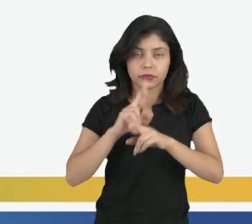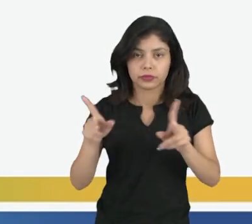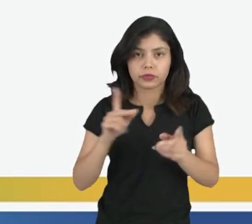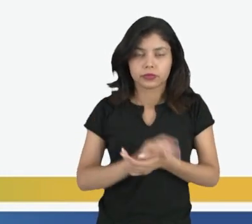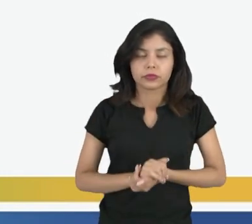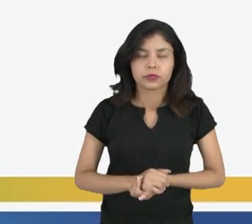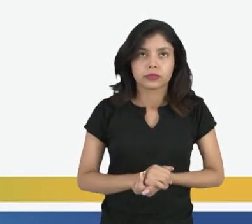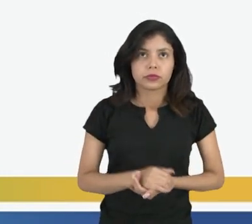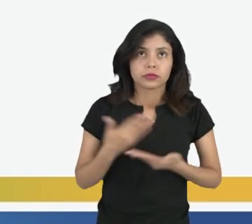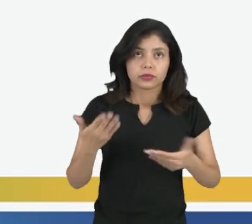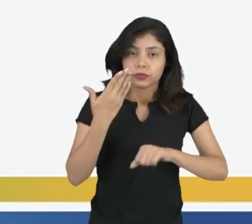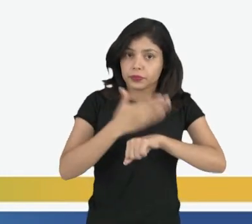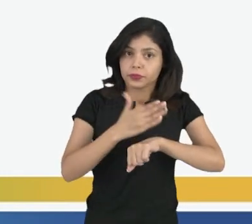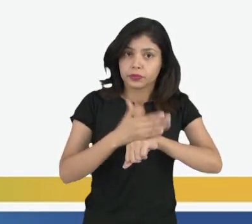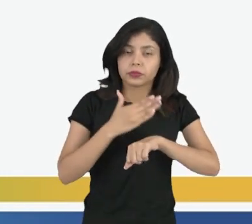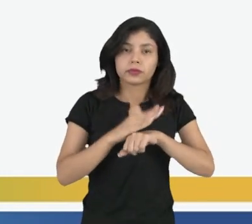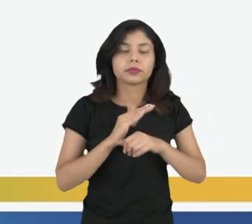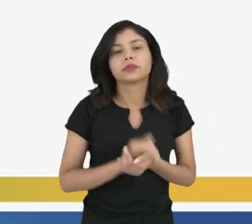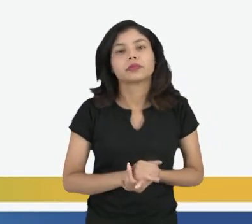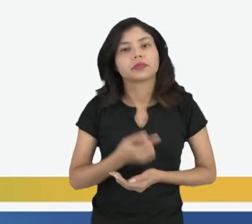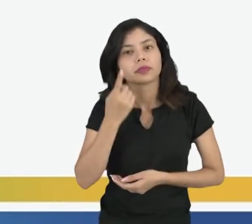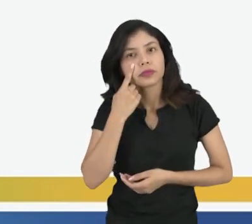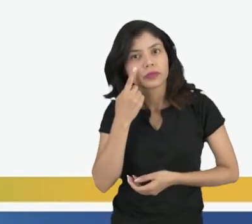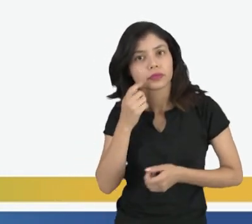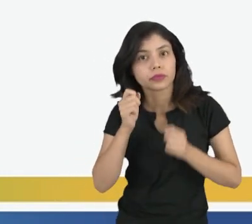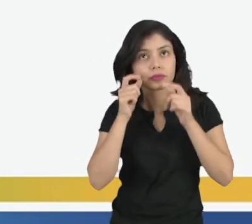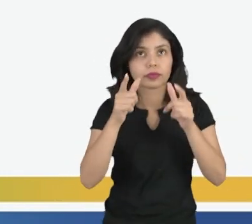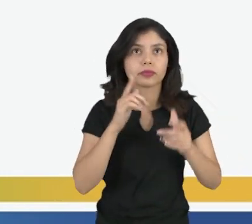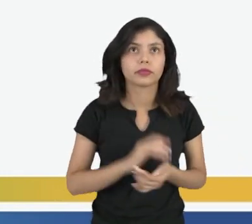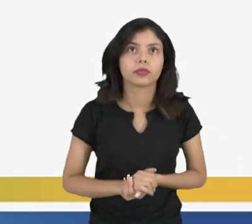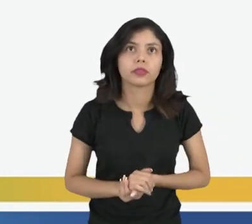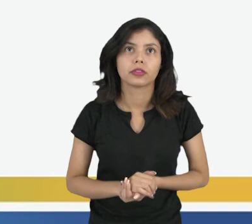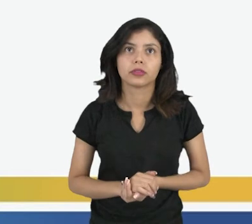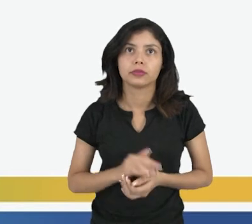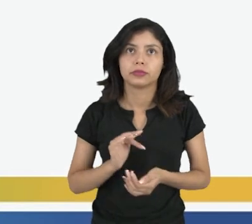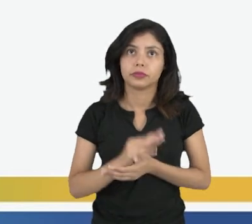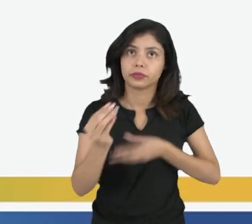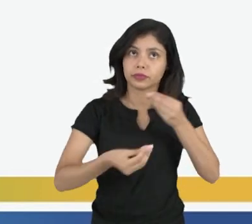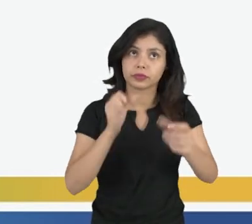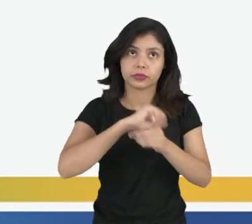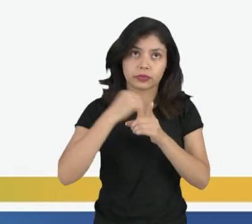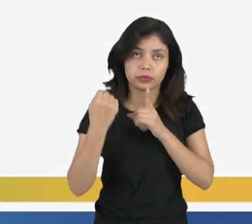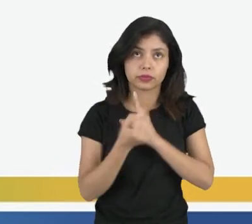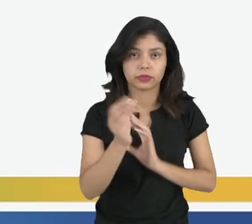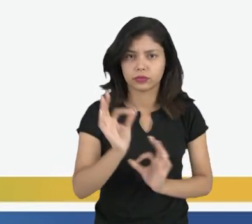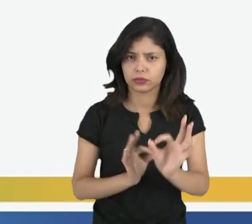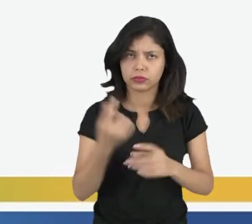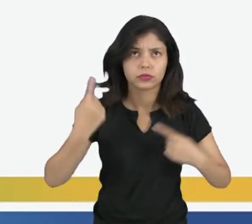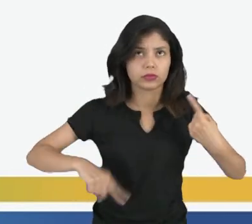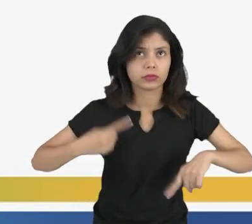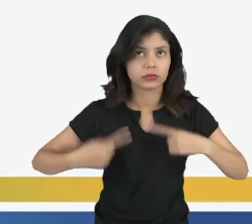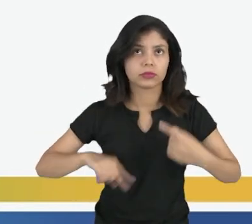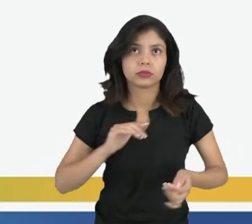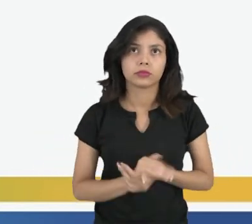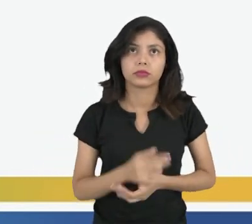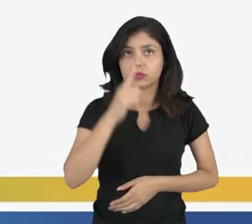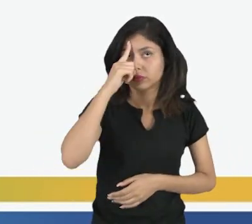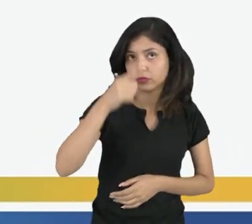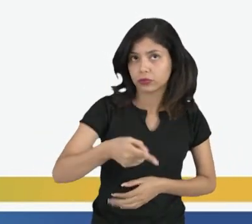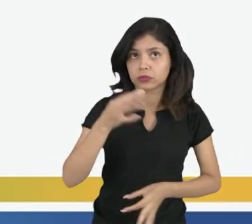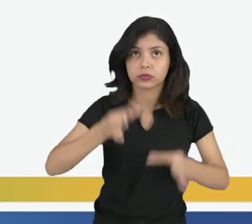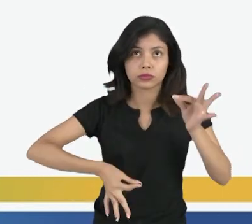essa diferença e aí vamos para o nosso existam hipertensão é a forma com uma sociedade se organiza